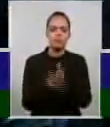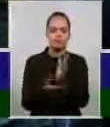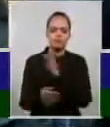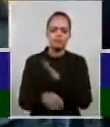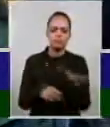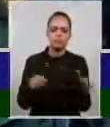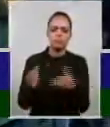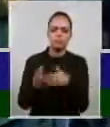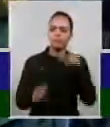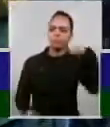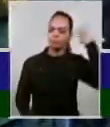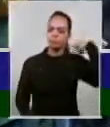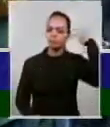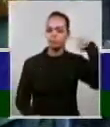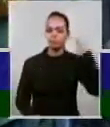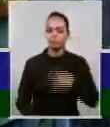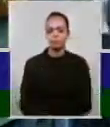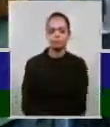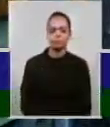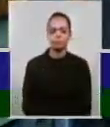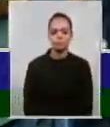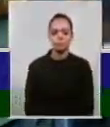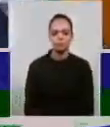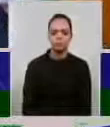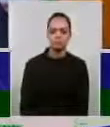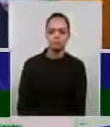Aprovado por unanimidade.